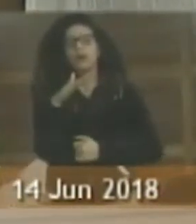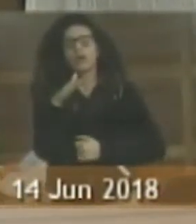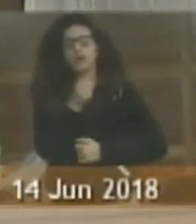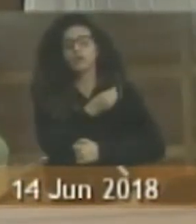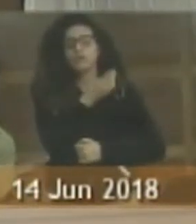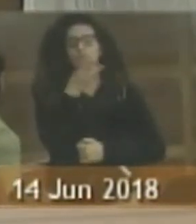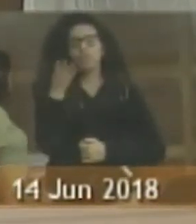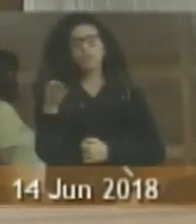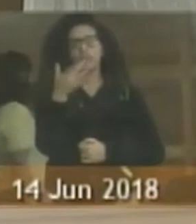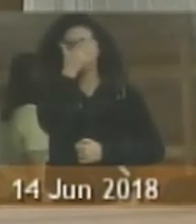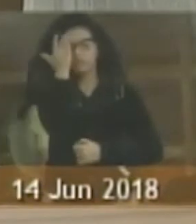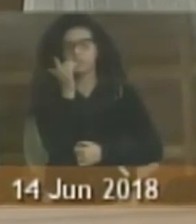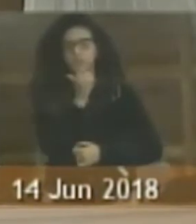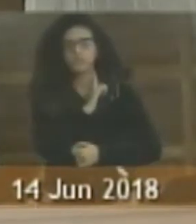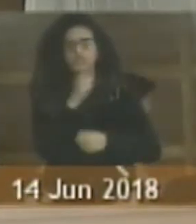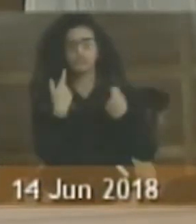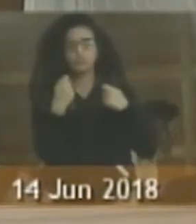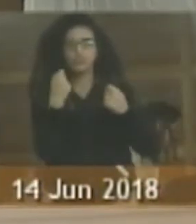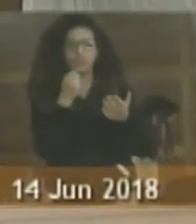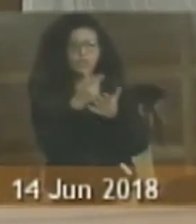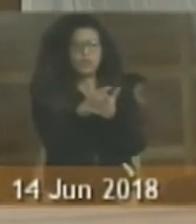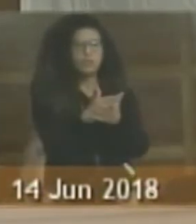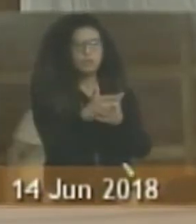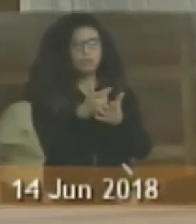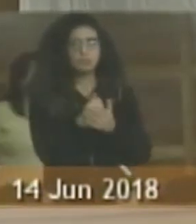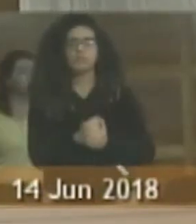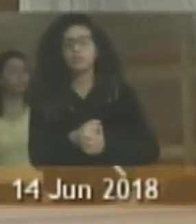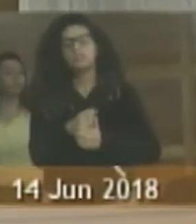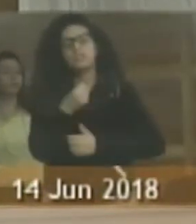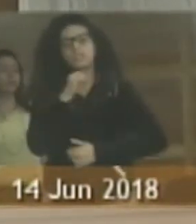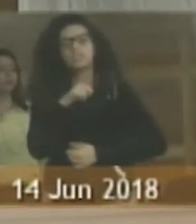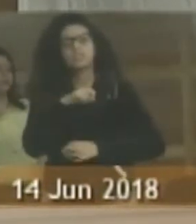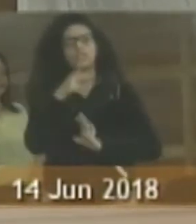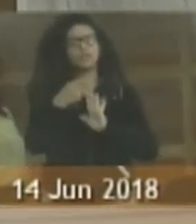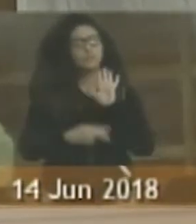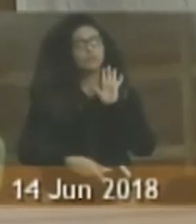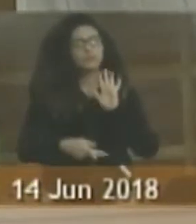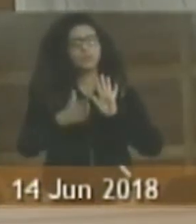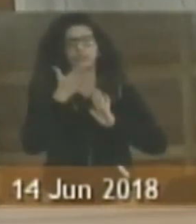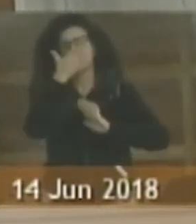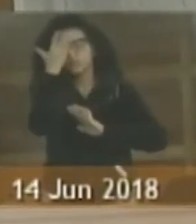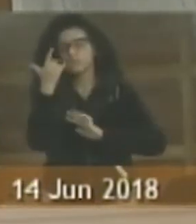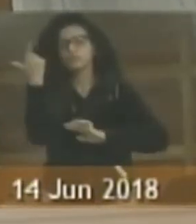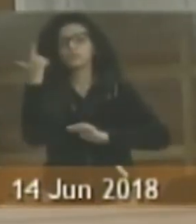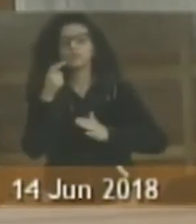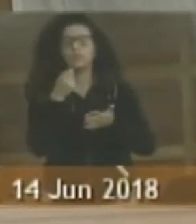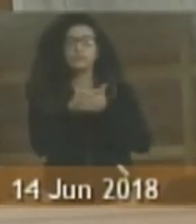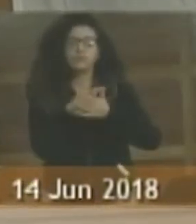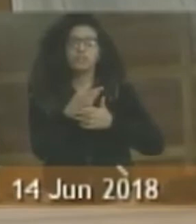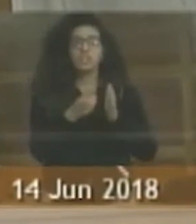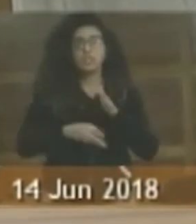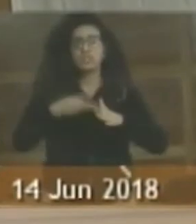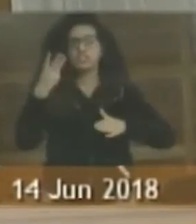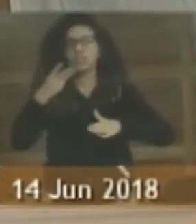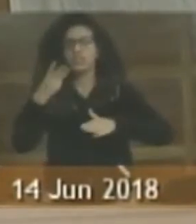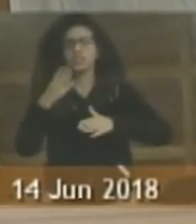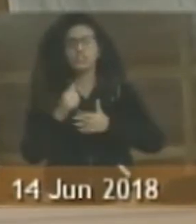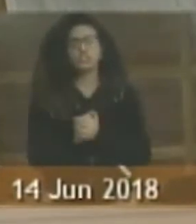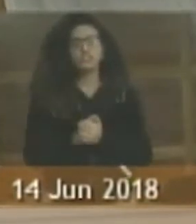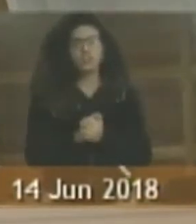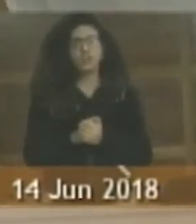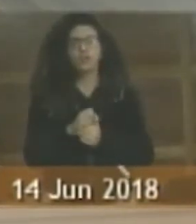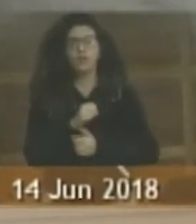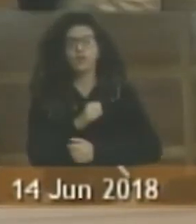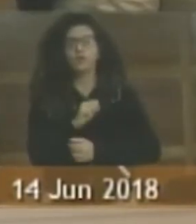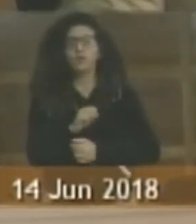de inadimplência do nosso município? 2. Existe um plano de ação para reverter essa inadimplência? 3. Em moeda corrente do país,